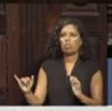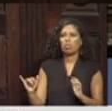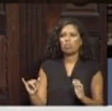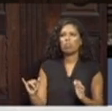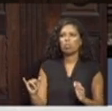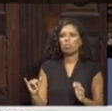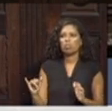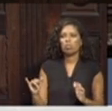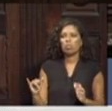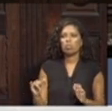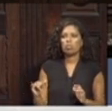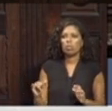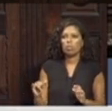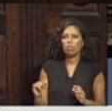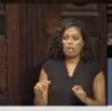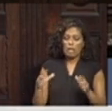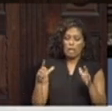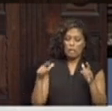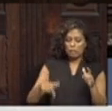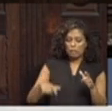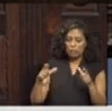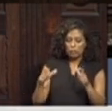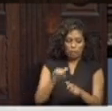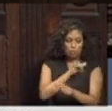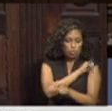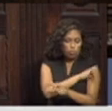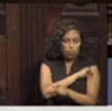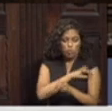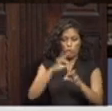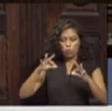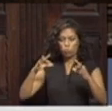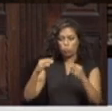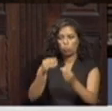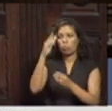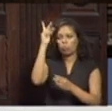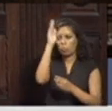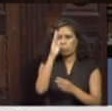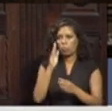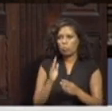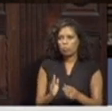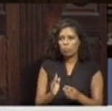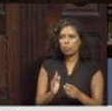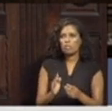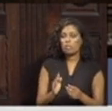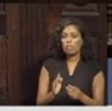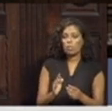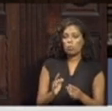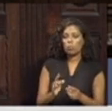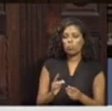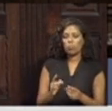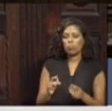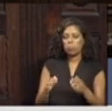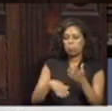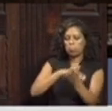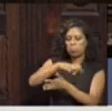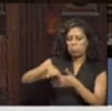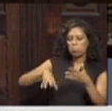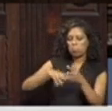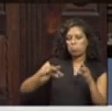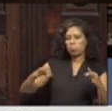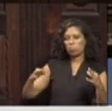história de joga para cá e joga para lá sem nenhuma responsabilidade. Senão, senhor presidente da República, nós perderemos o Rio de Janeiro